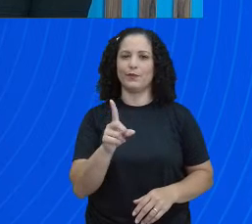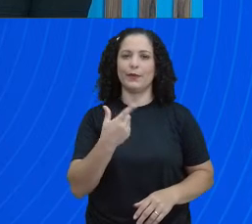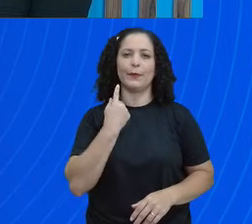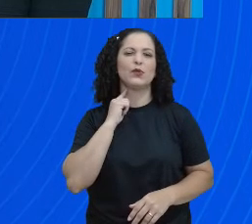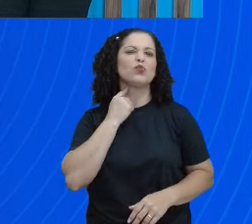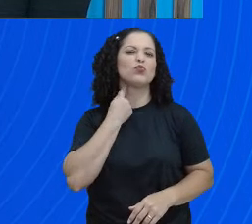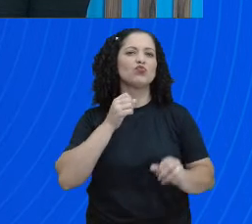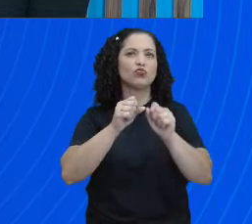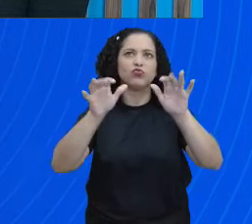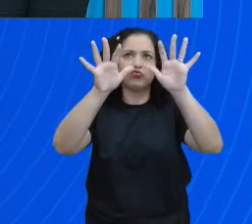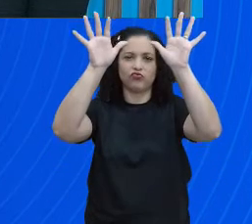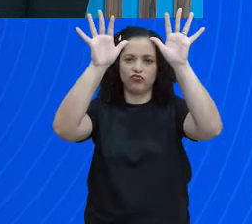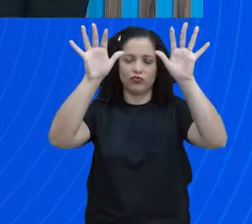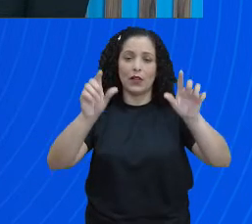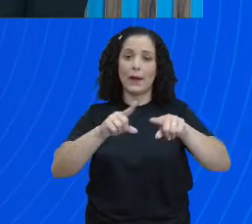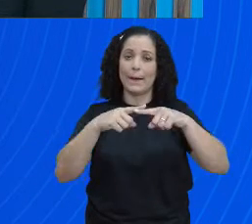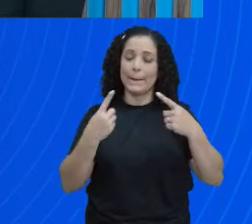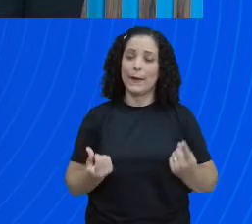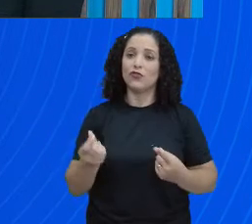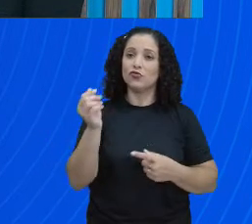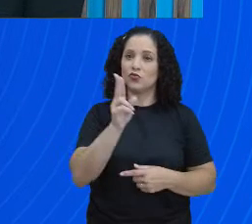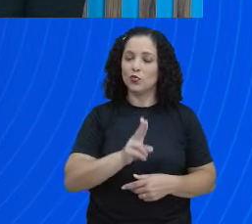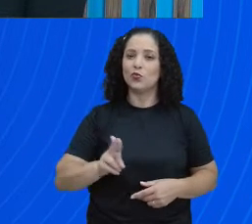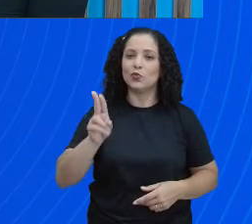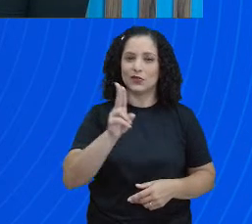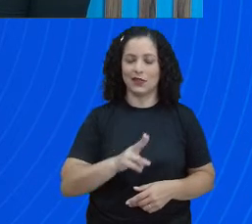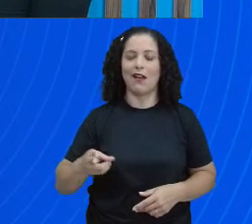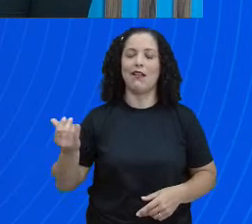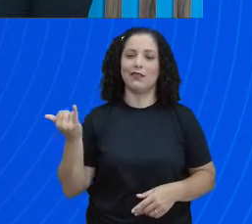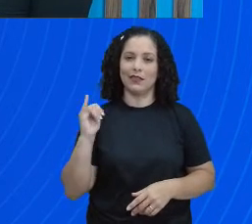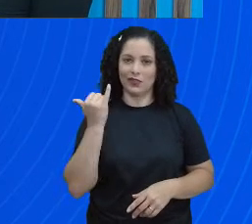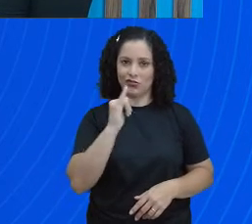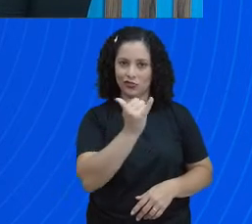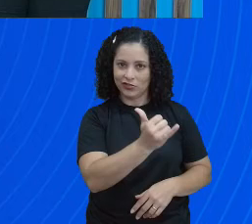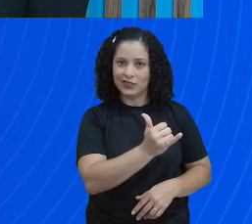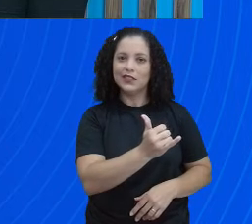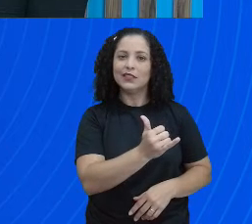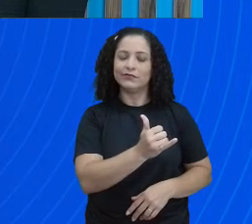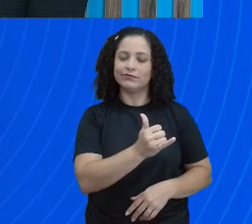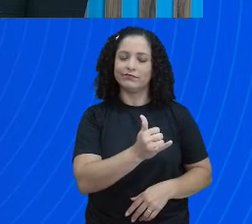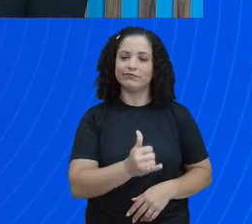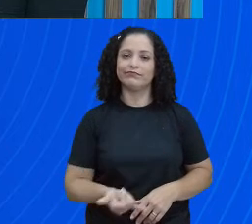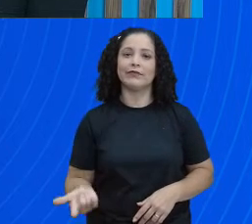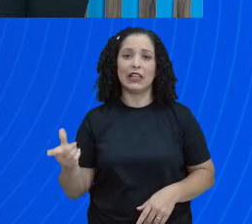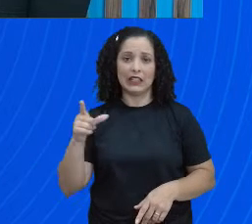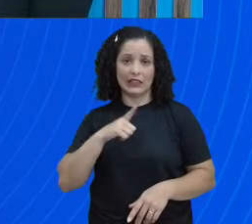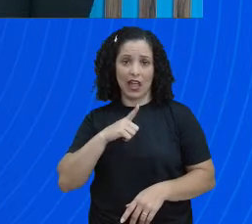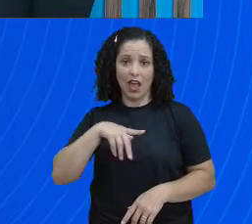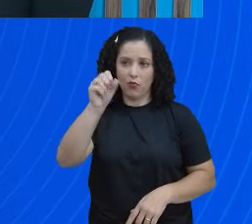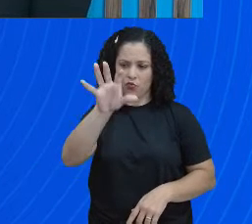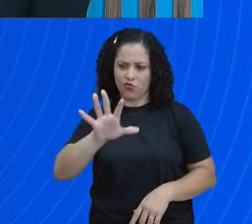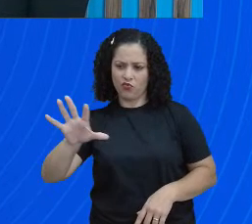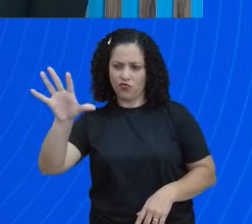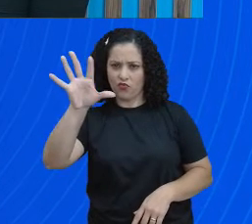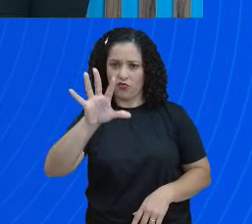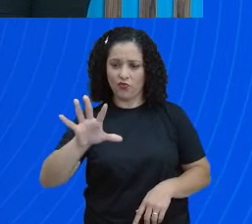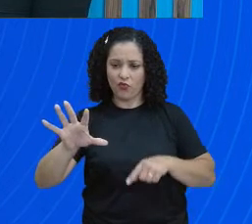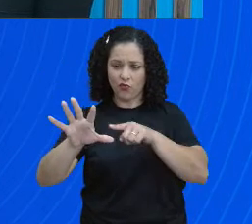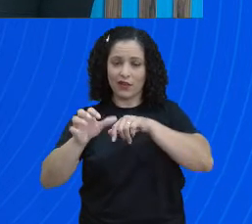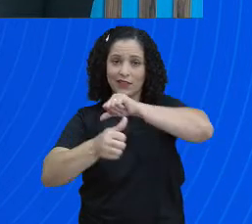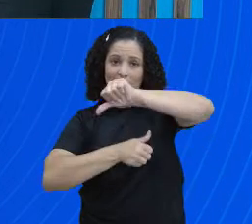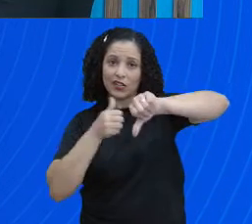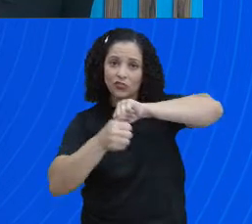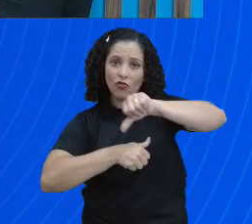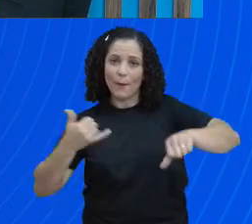sobre isso. Então, utiliza essa energia aí, né, a energia acumulada no átomo para poder gerar energia